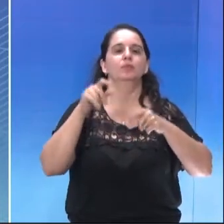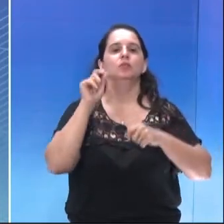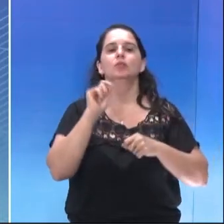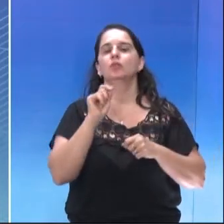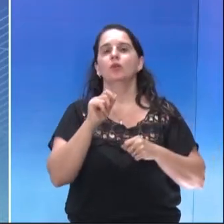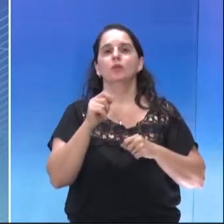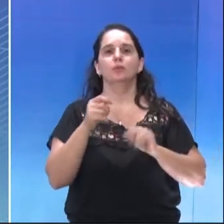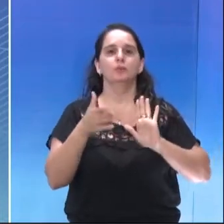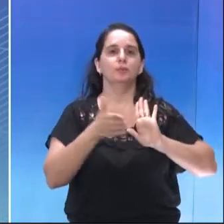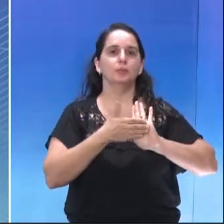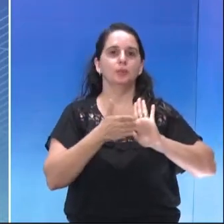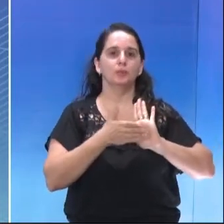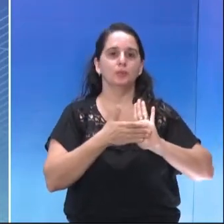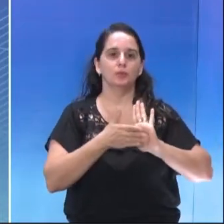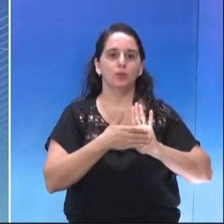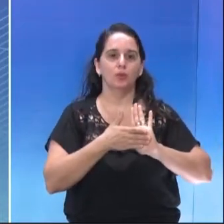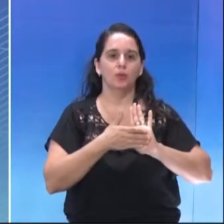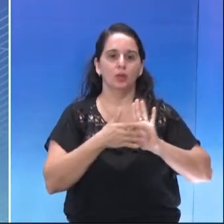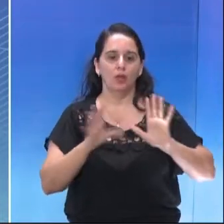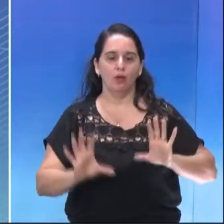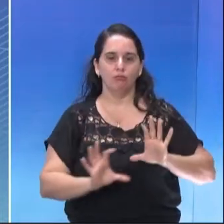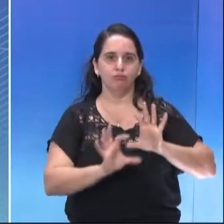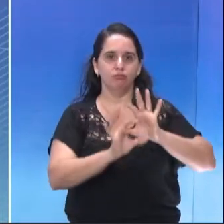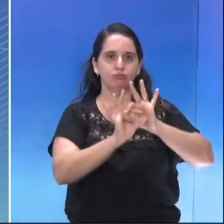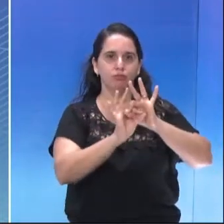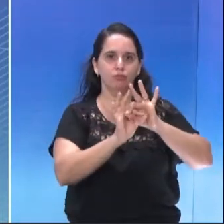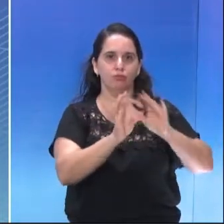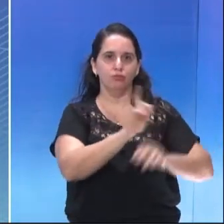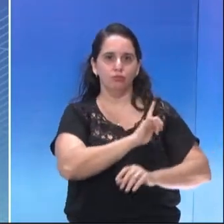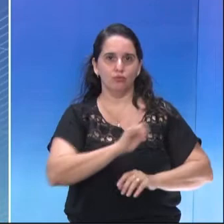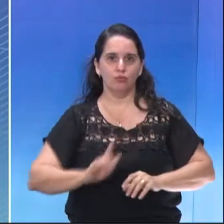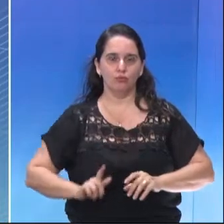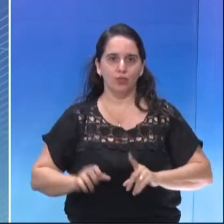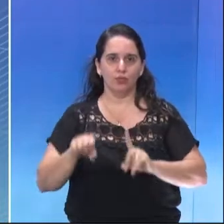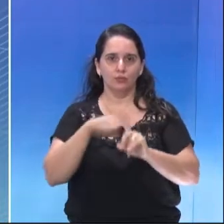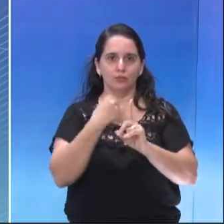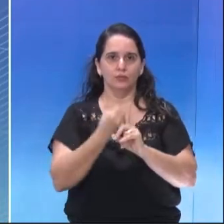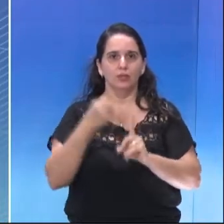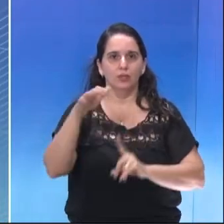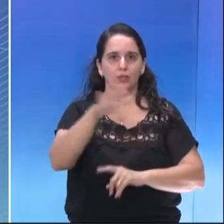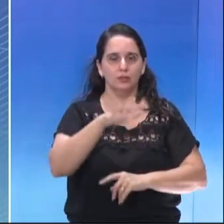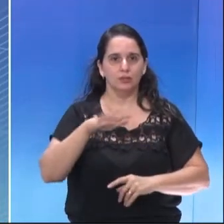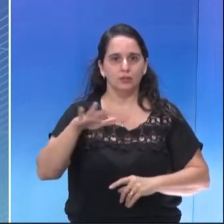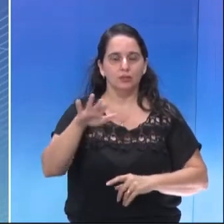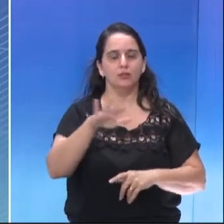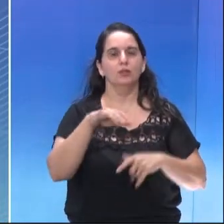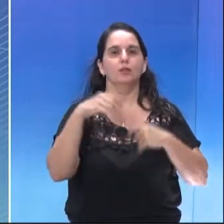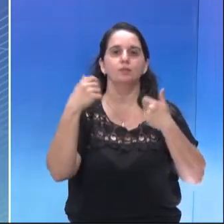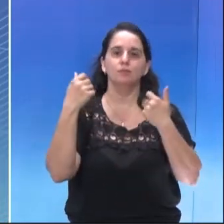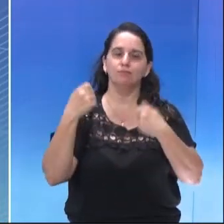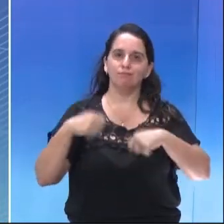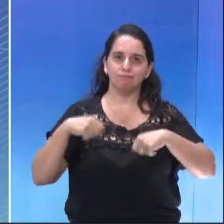propor? Que essas ações entre governo e sociedade, já falei disso, elas precisam ser